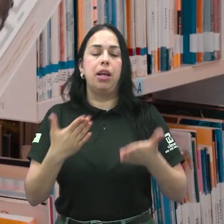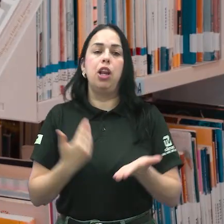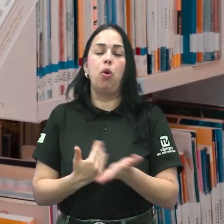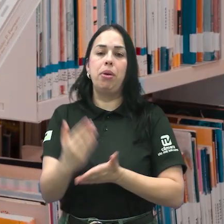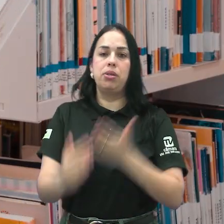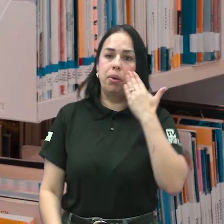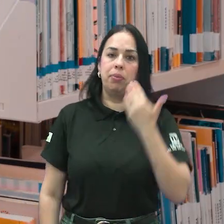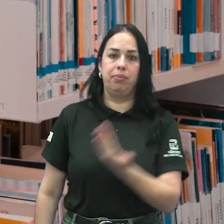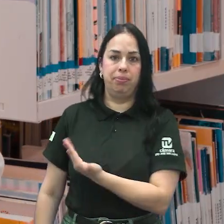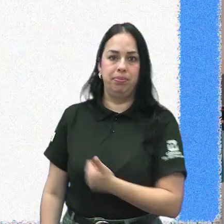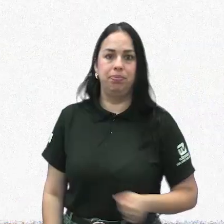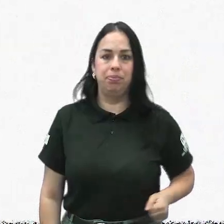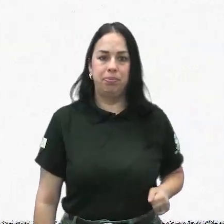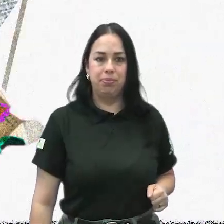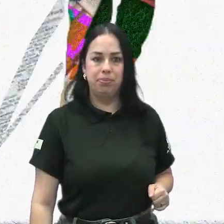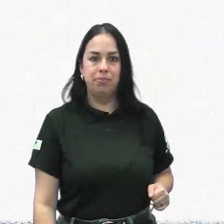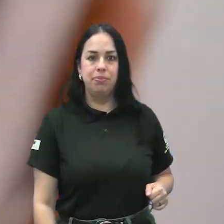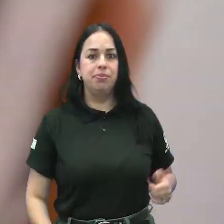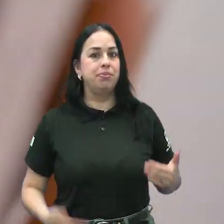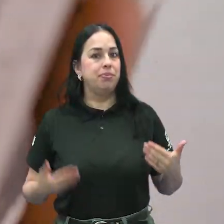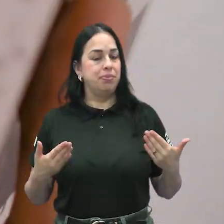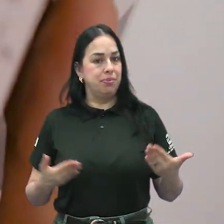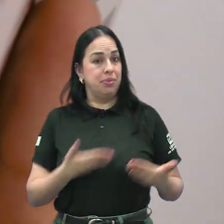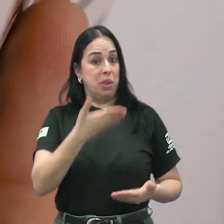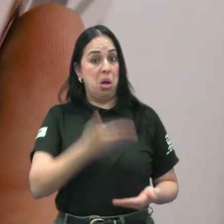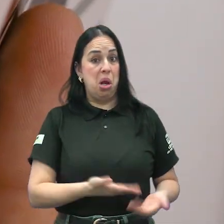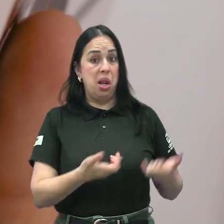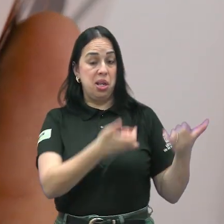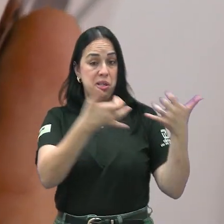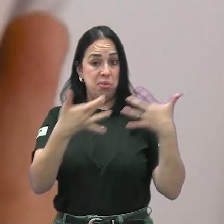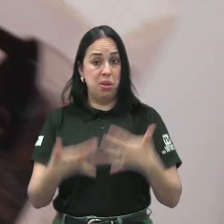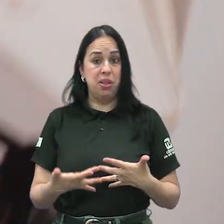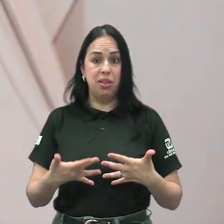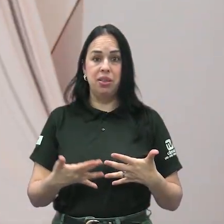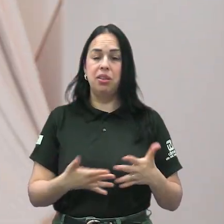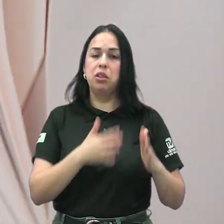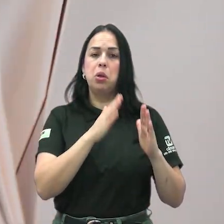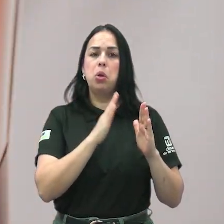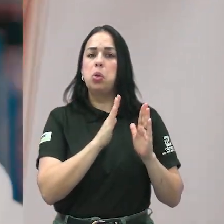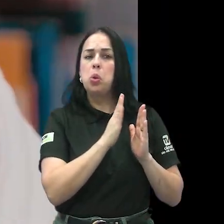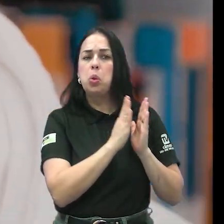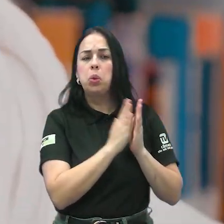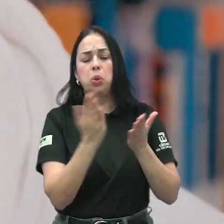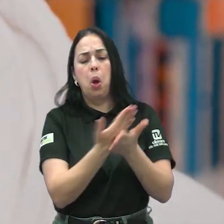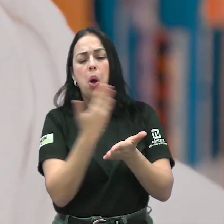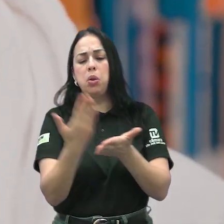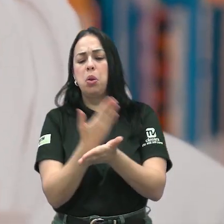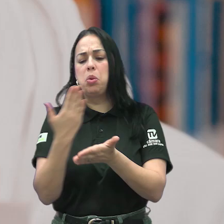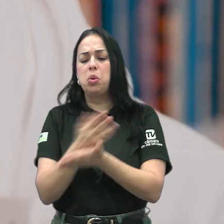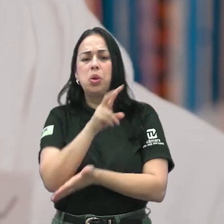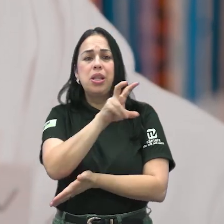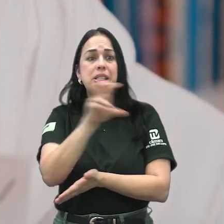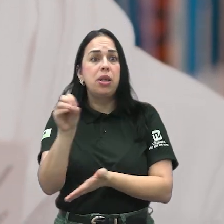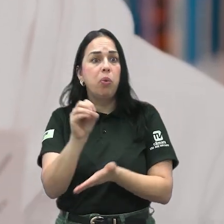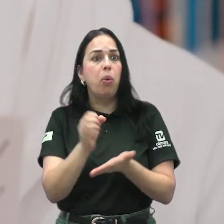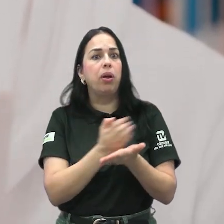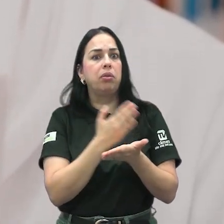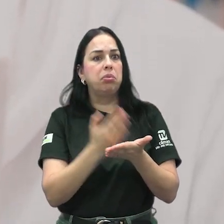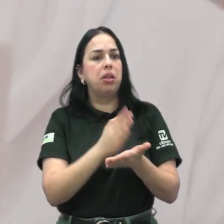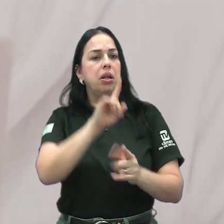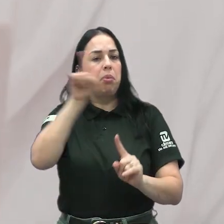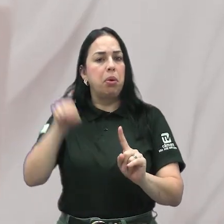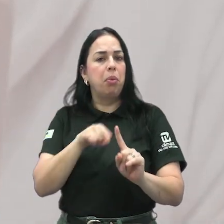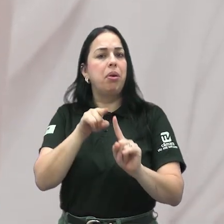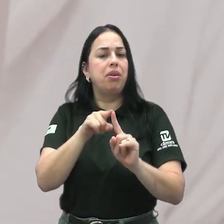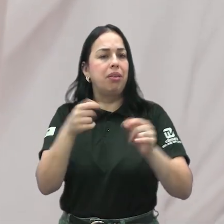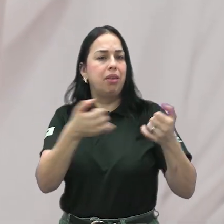começou justamente aqui. E como ele mesmo escreveu, todas essas obras sempre permearam a mesma ideia,